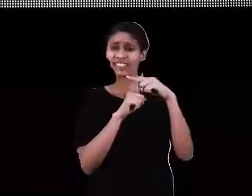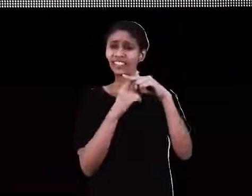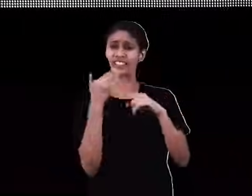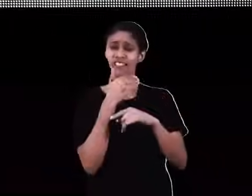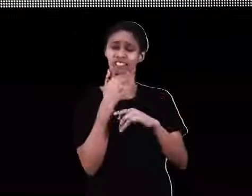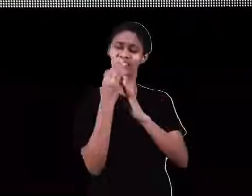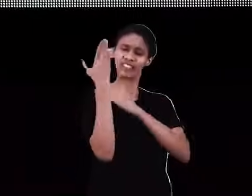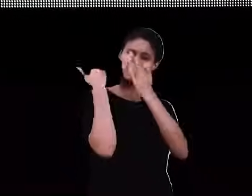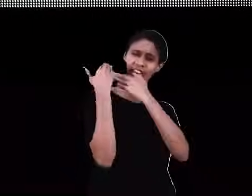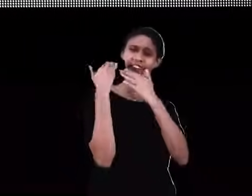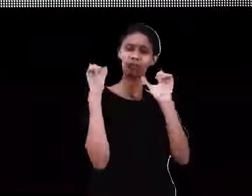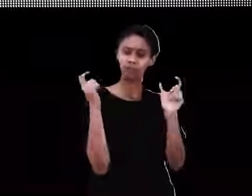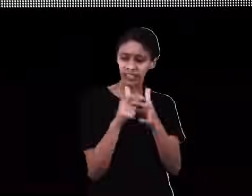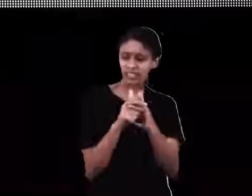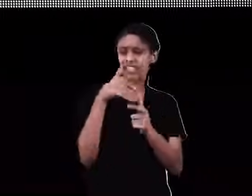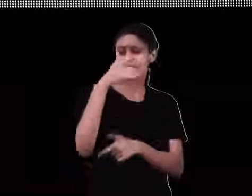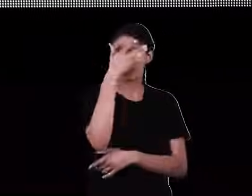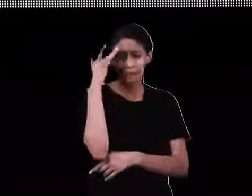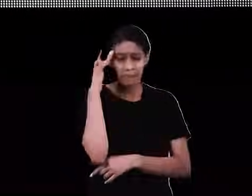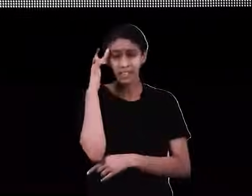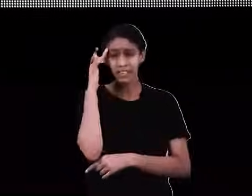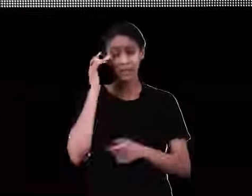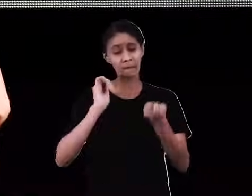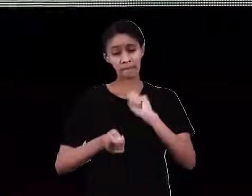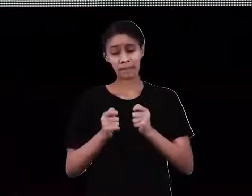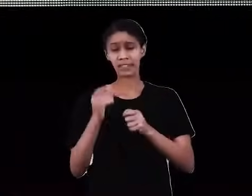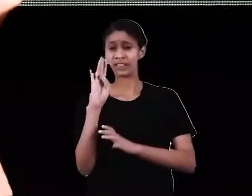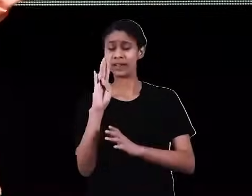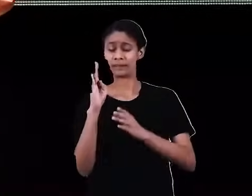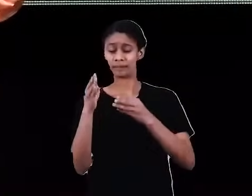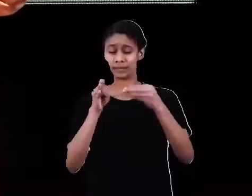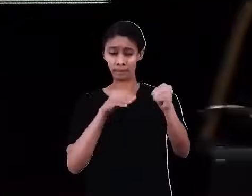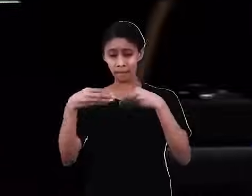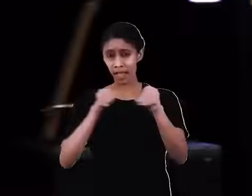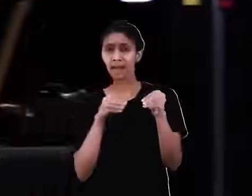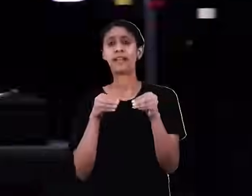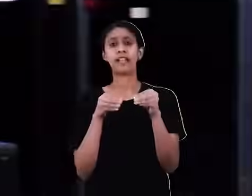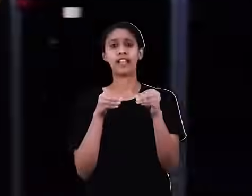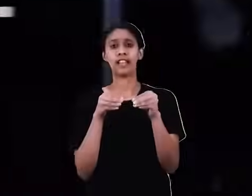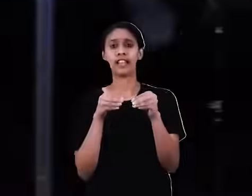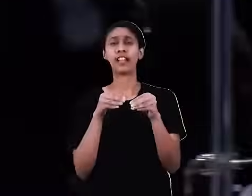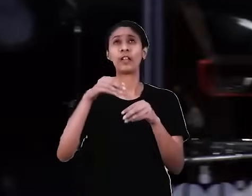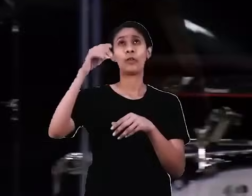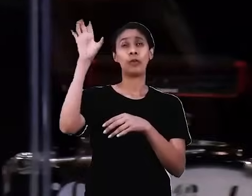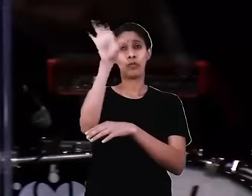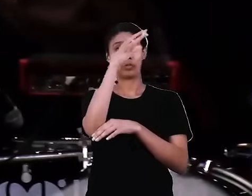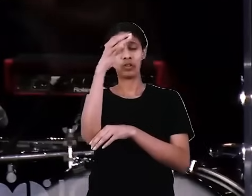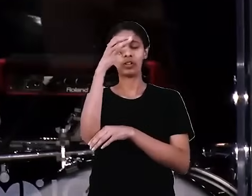um calor triste, não tinha um ventilador, um teco-teco. Se eu dissesse assim, não, eu que não quero dominar esse território. Oh, Deus, não foi para esse lugar que eu fui chamada, não,